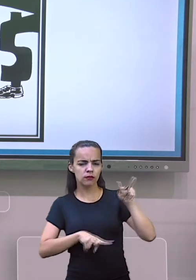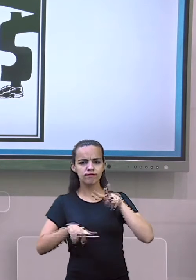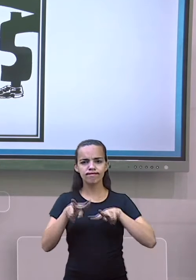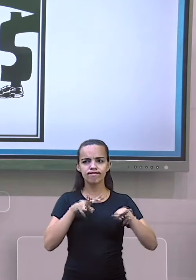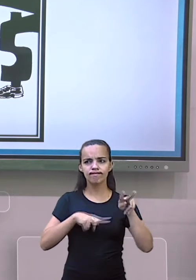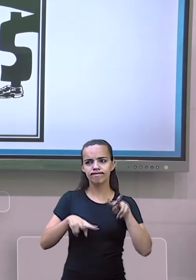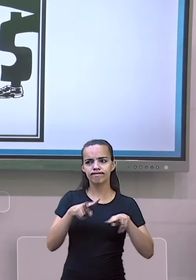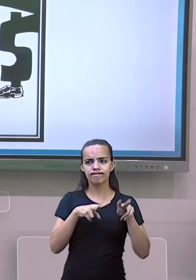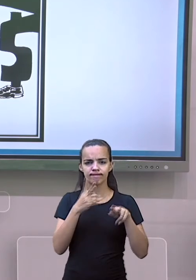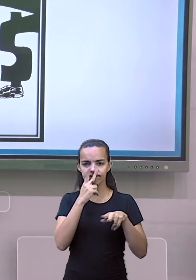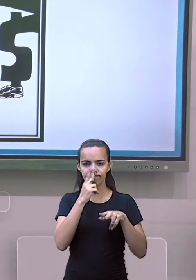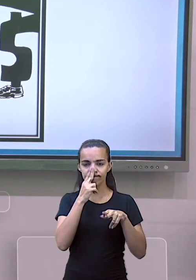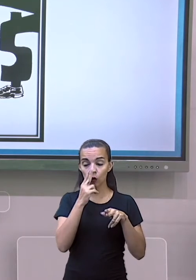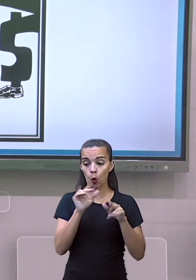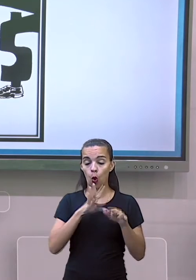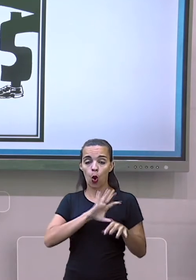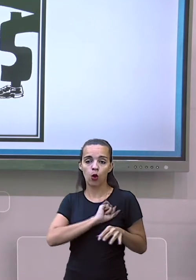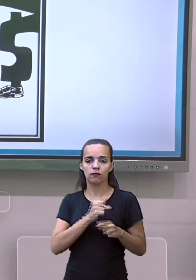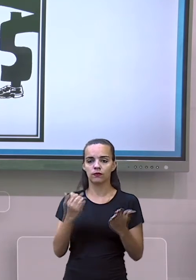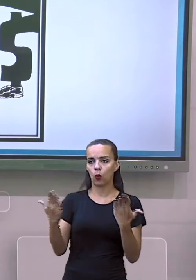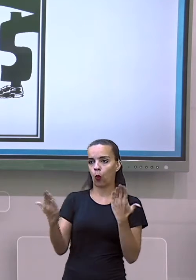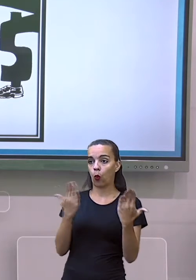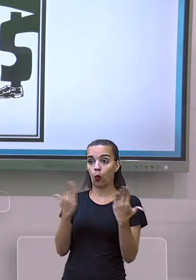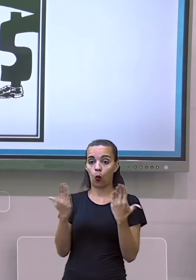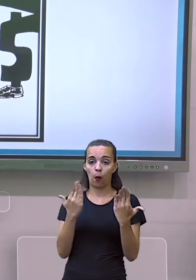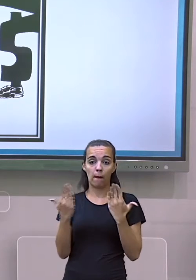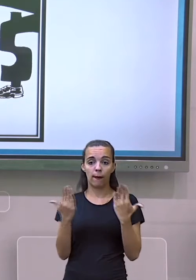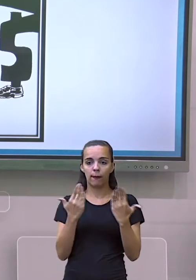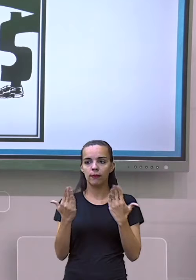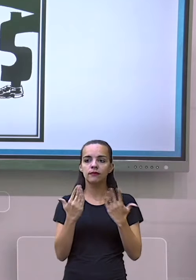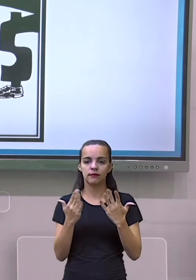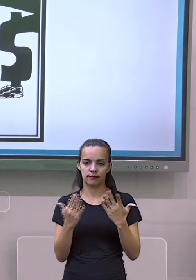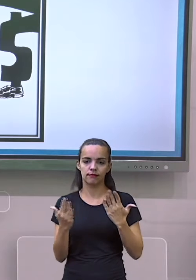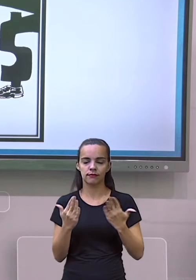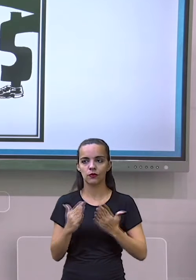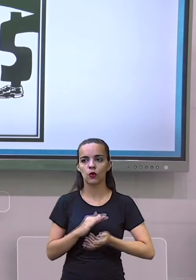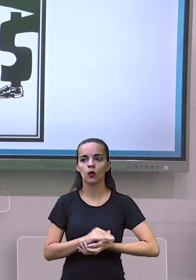um parecer, um parênteses, né?